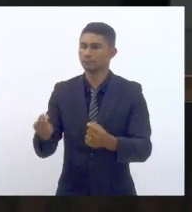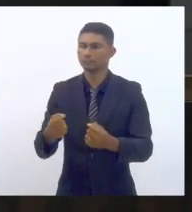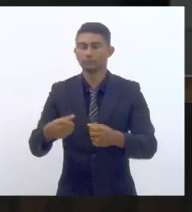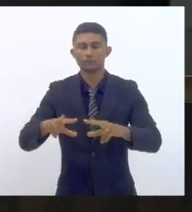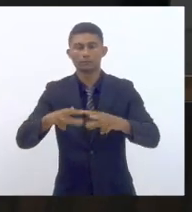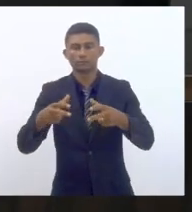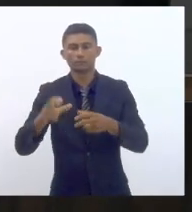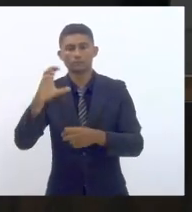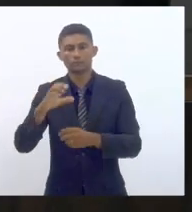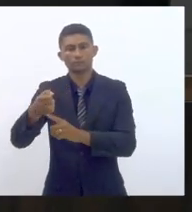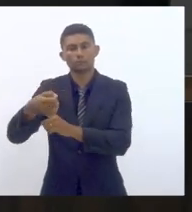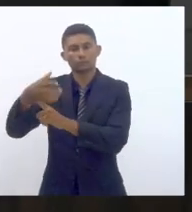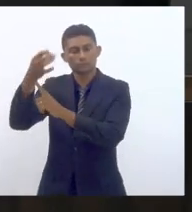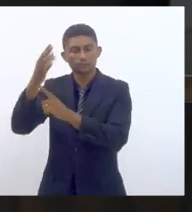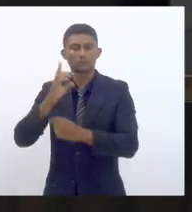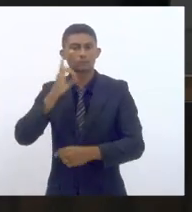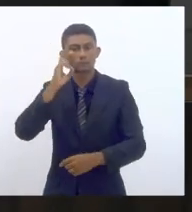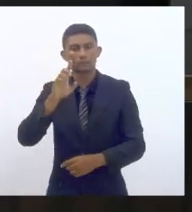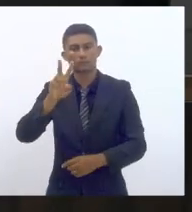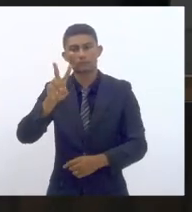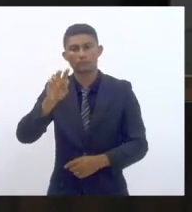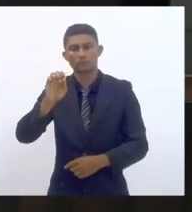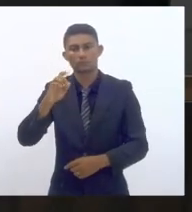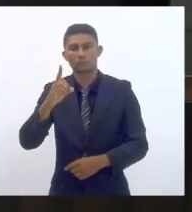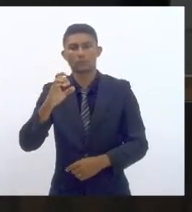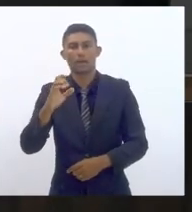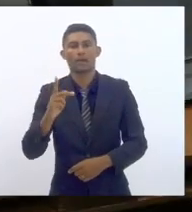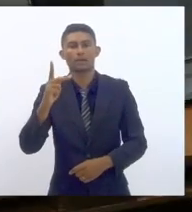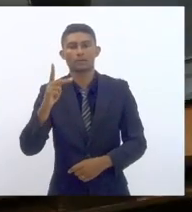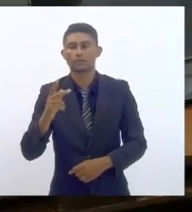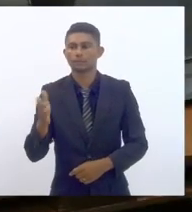Comissão de Ciência e Tecnologia, deputado Valdeca Carneiro.